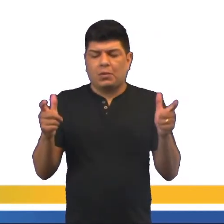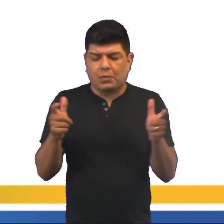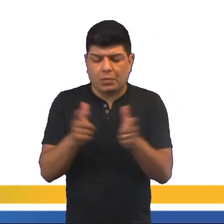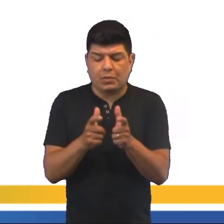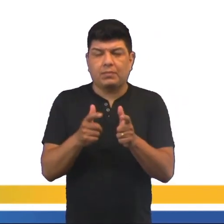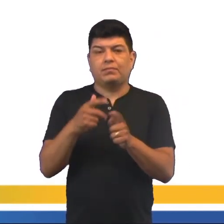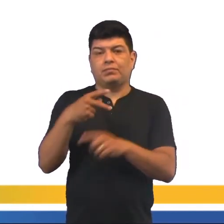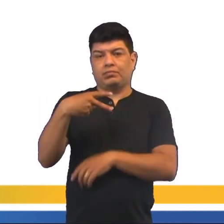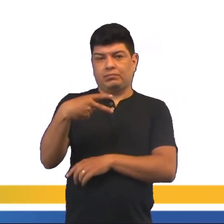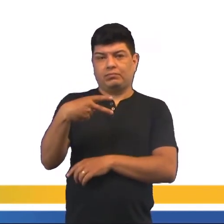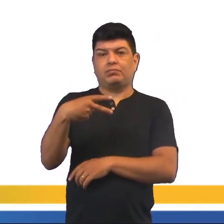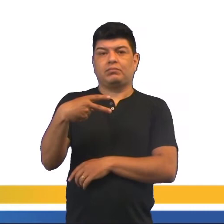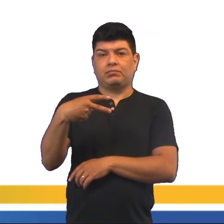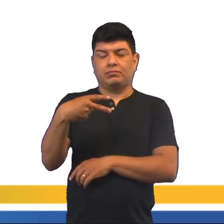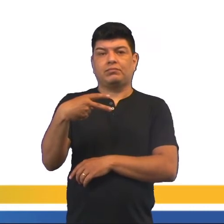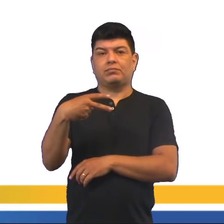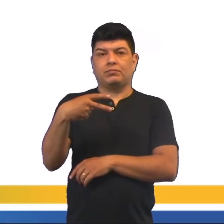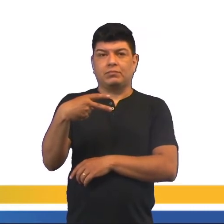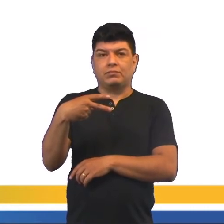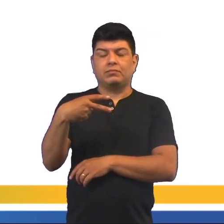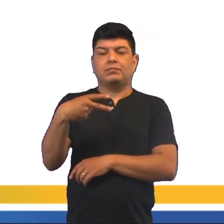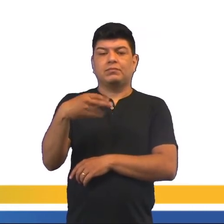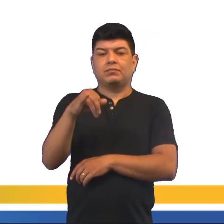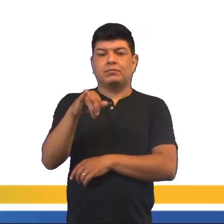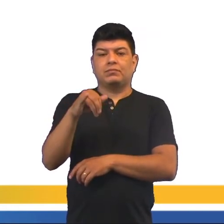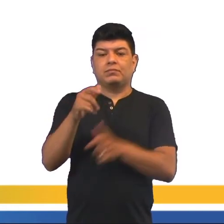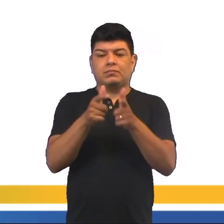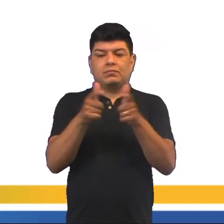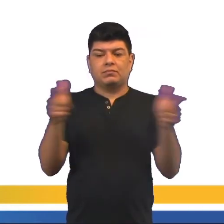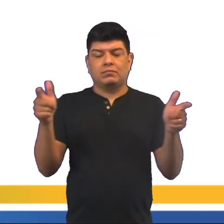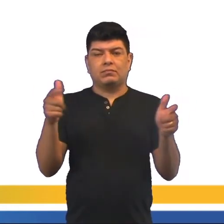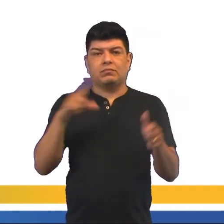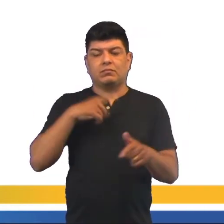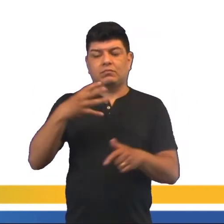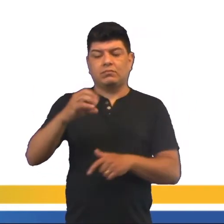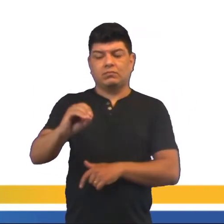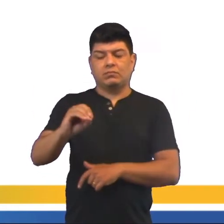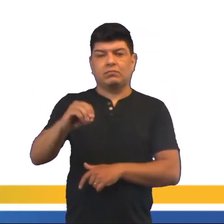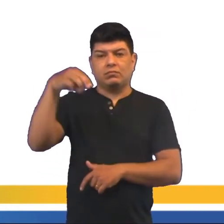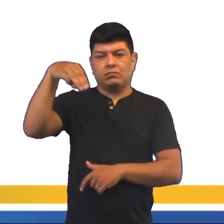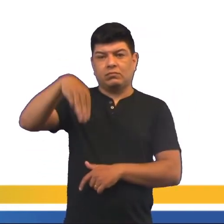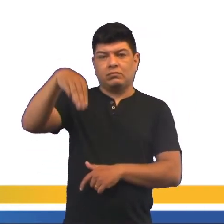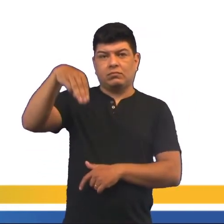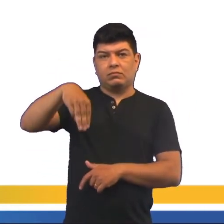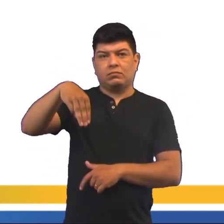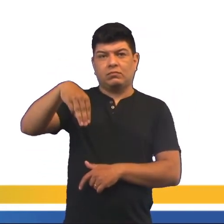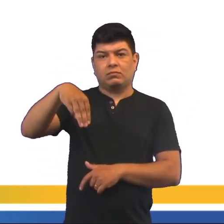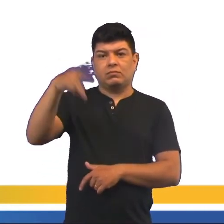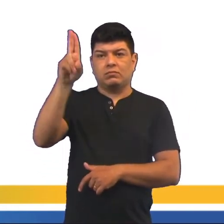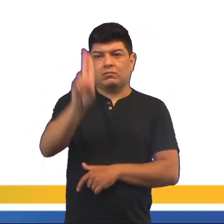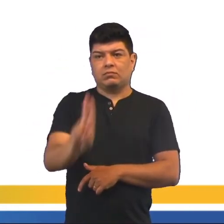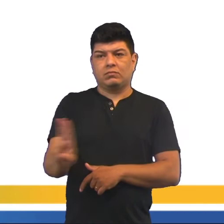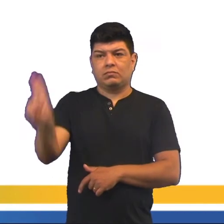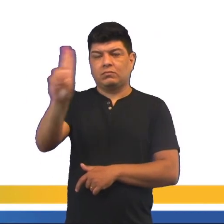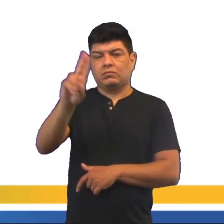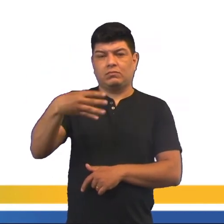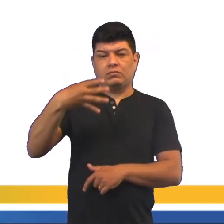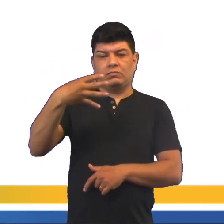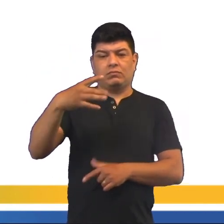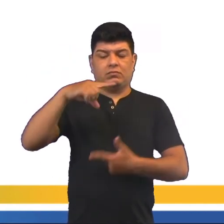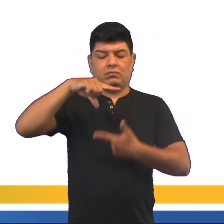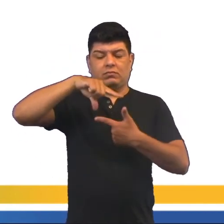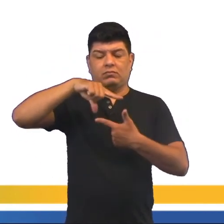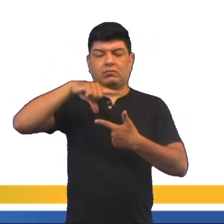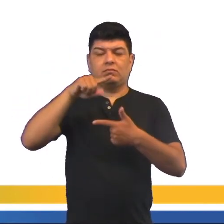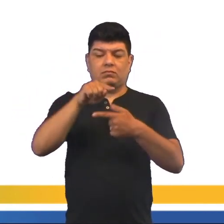aí por 2 as suas dimensões. Se na sua largura tem 40 metros e ela usou 4